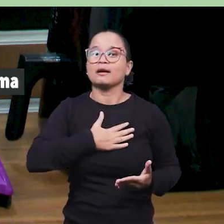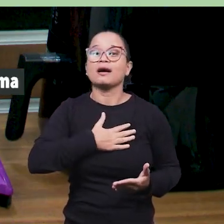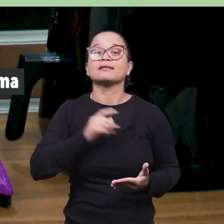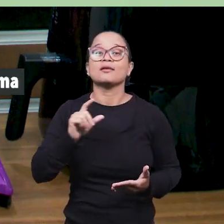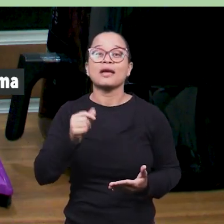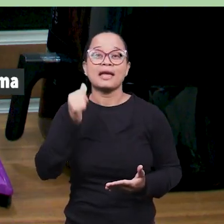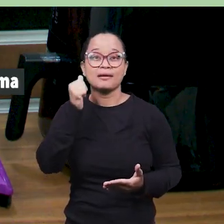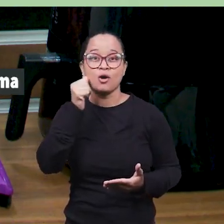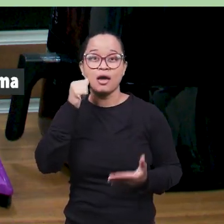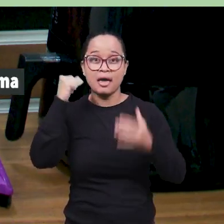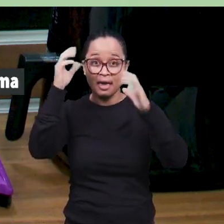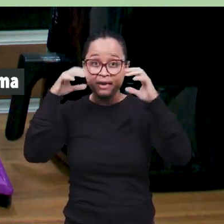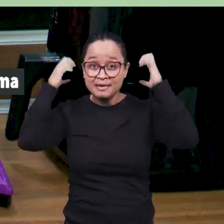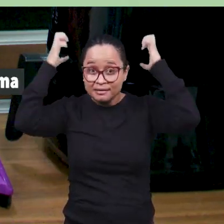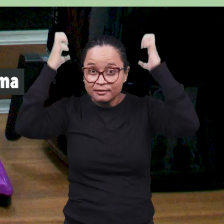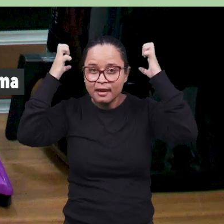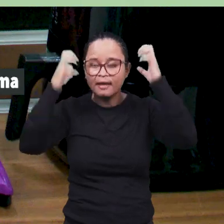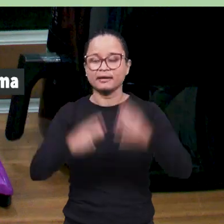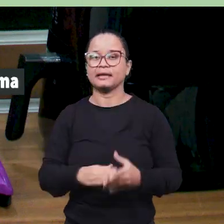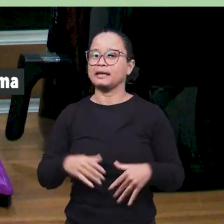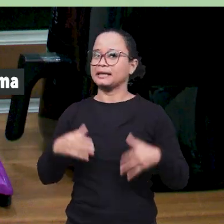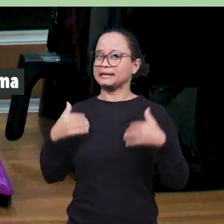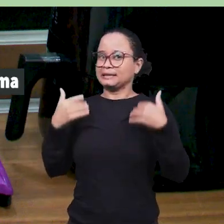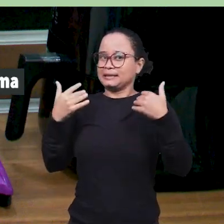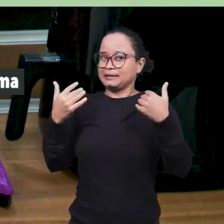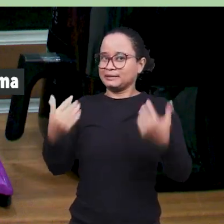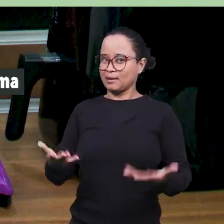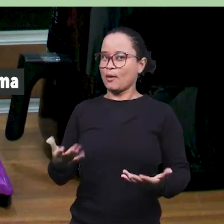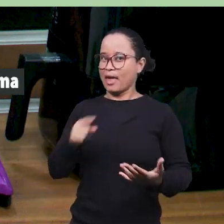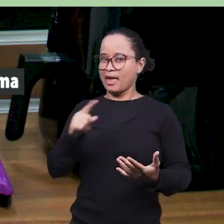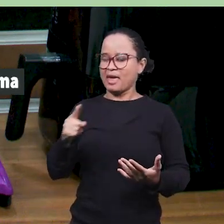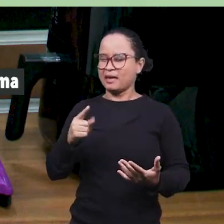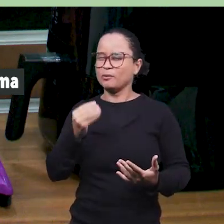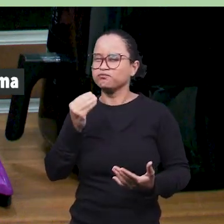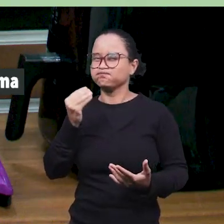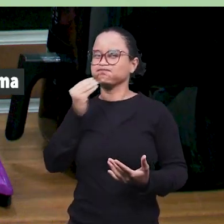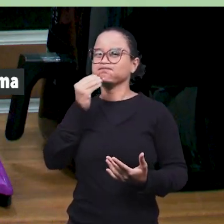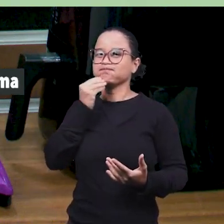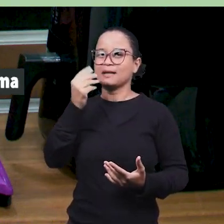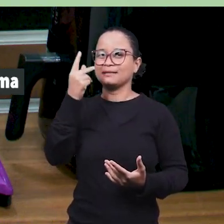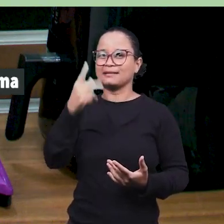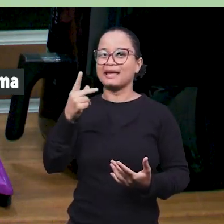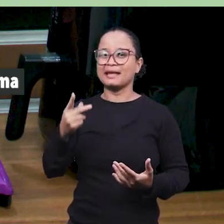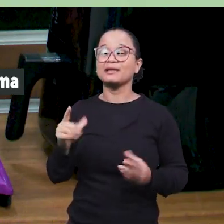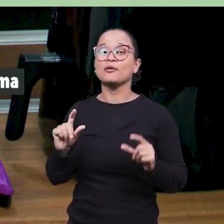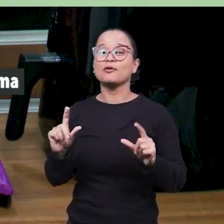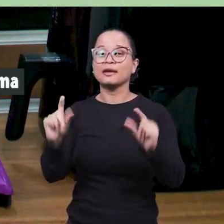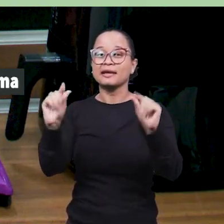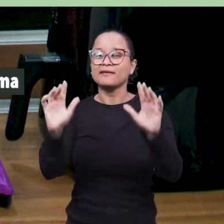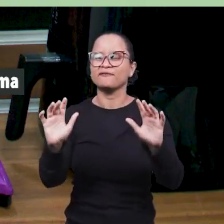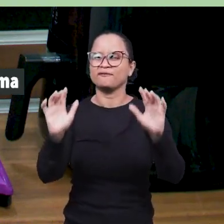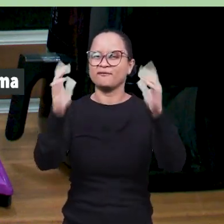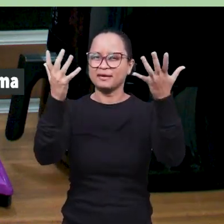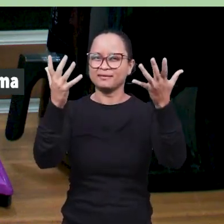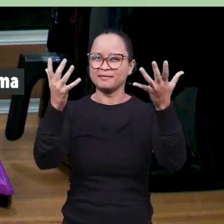honra que Esther teve de fazer 2 grandes banquetes para o